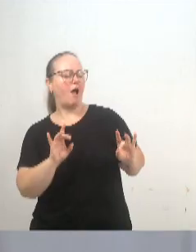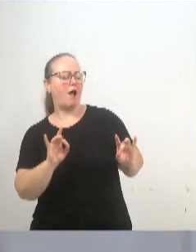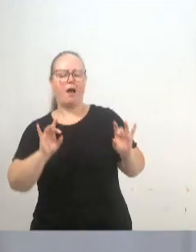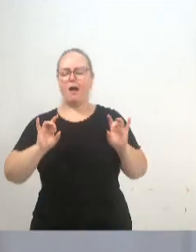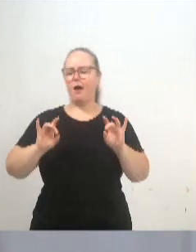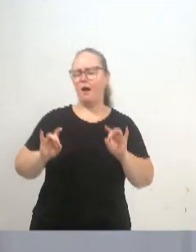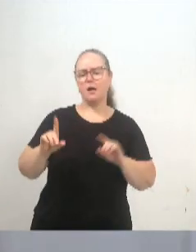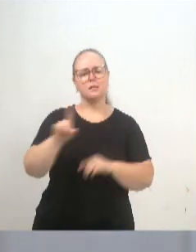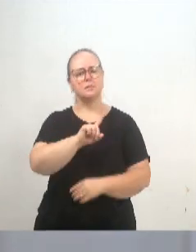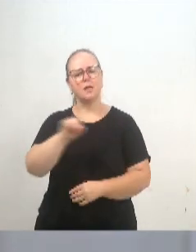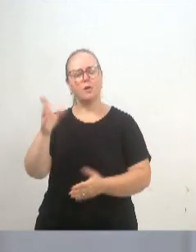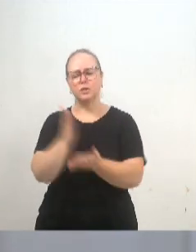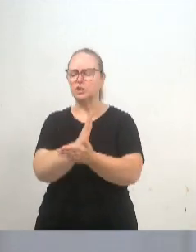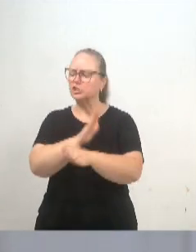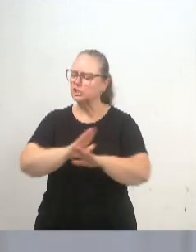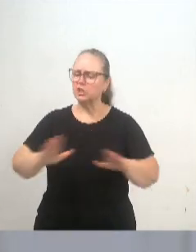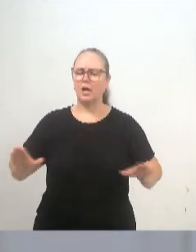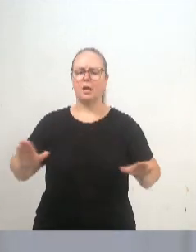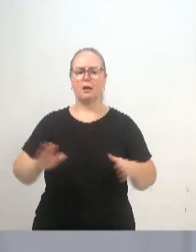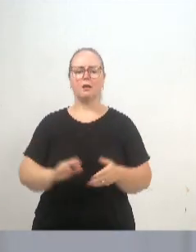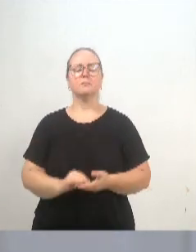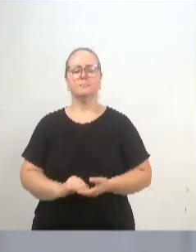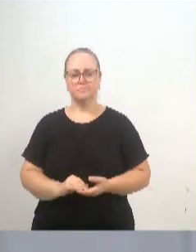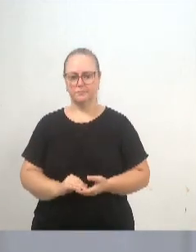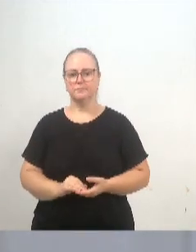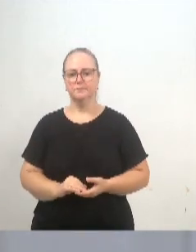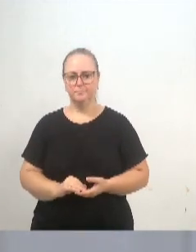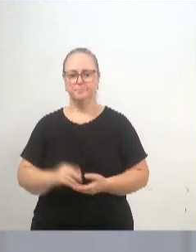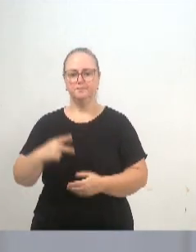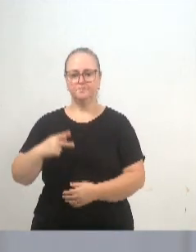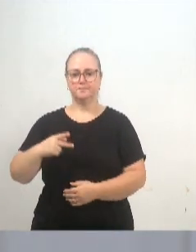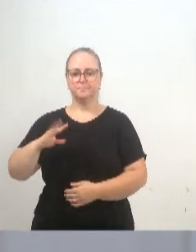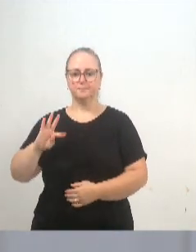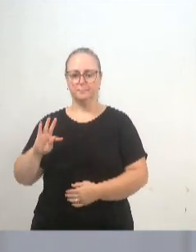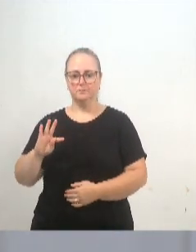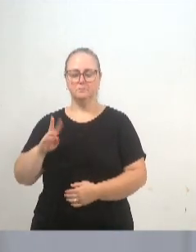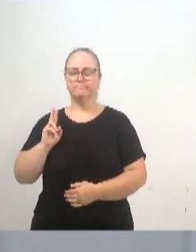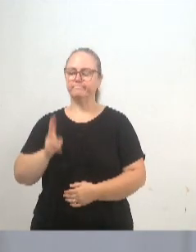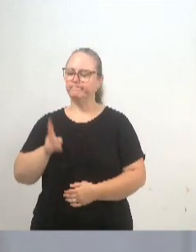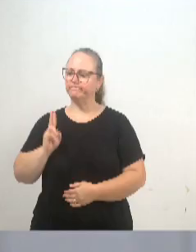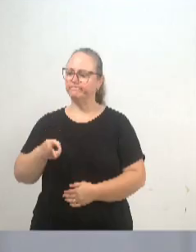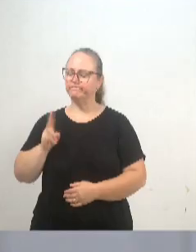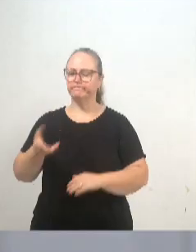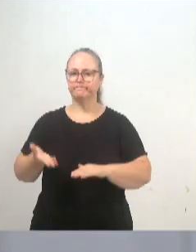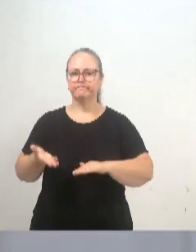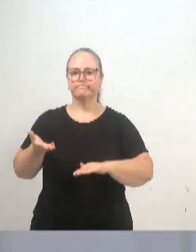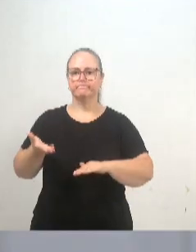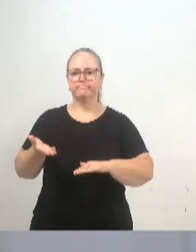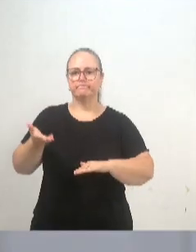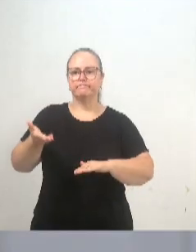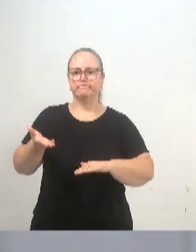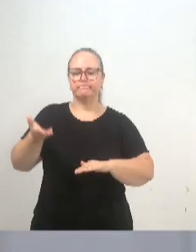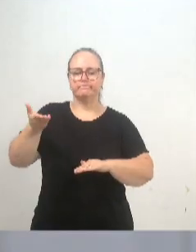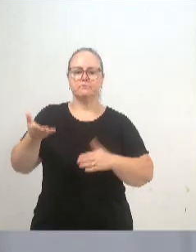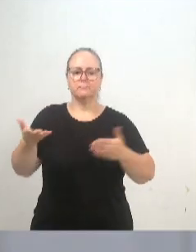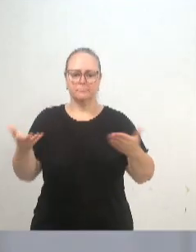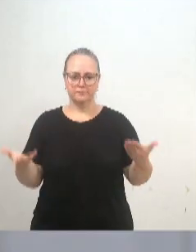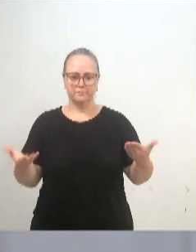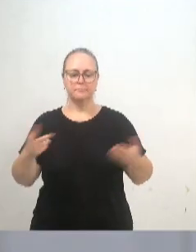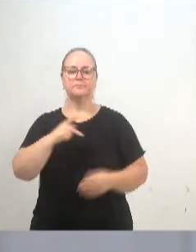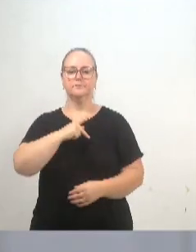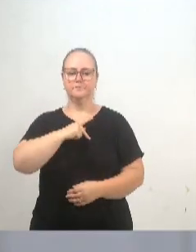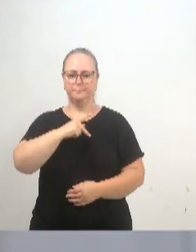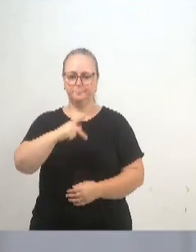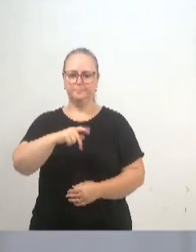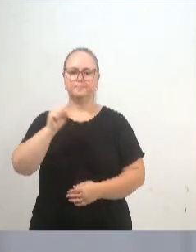pouco desse estamento social e que o PT insiste em aumentar. Não tem como. Eu tenho certeza que o presidente que for,